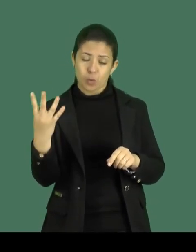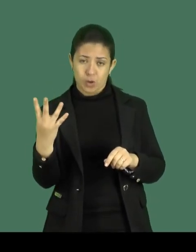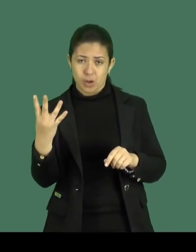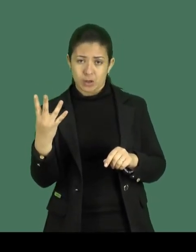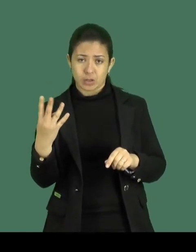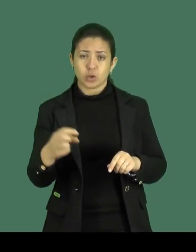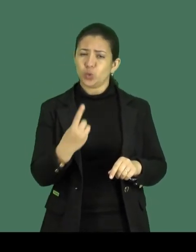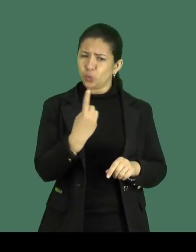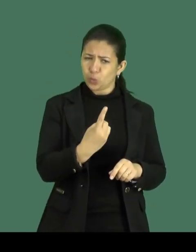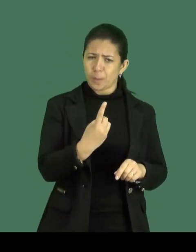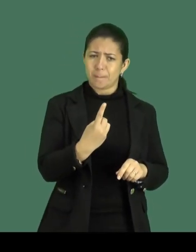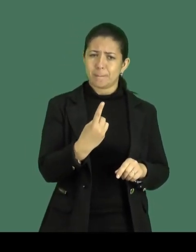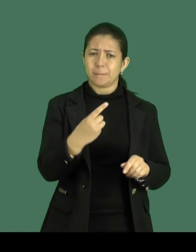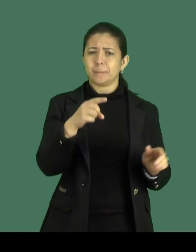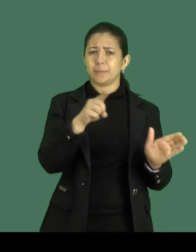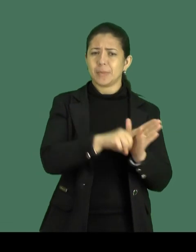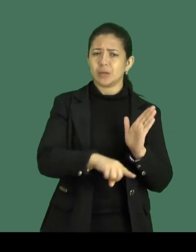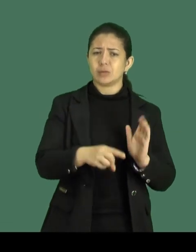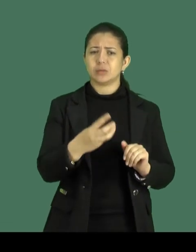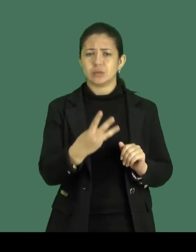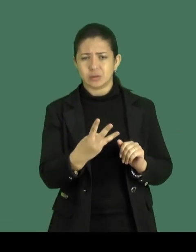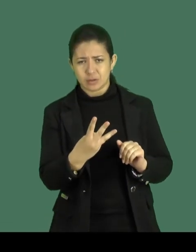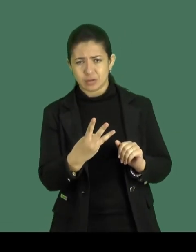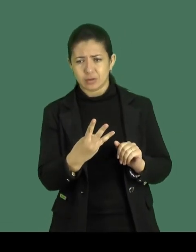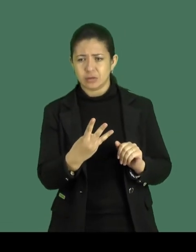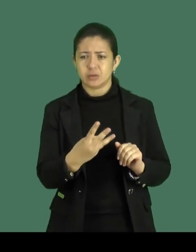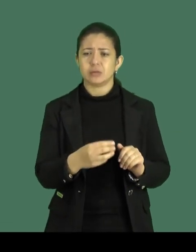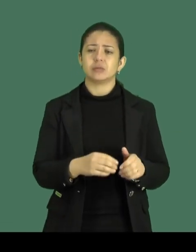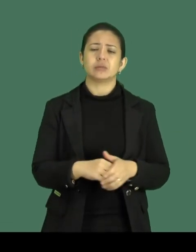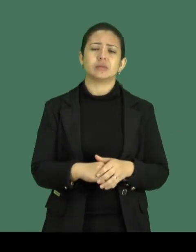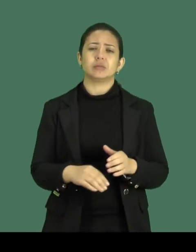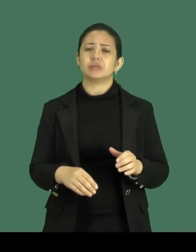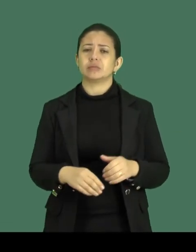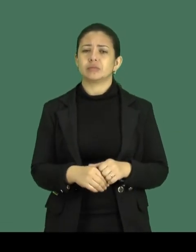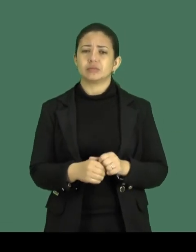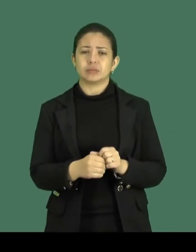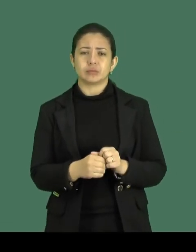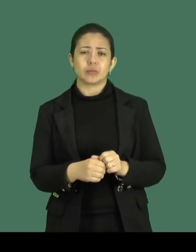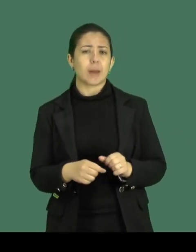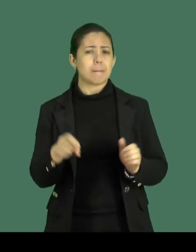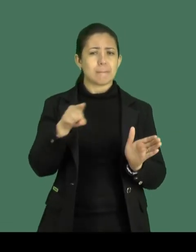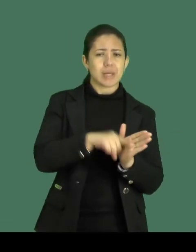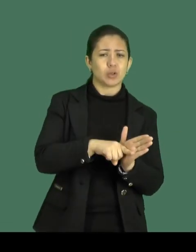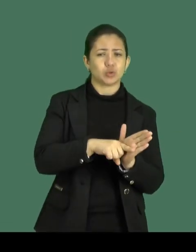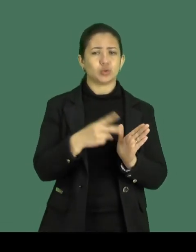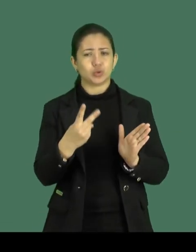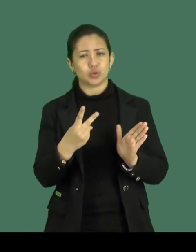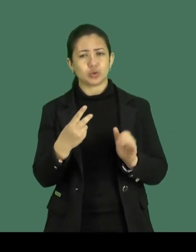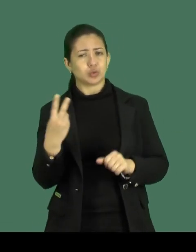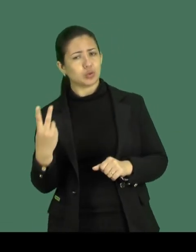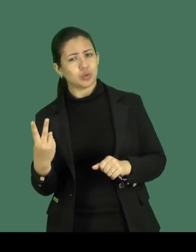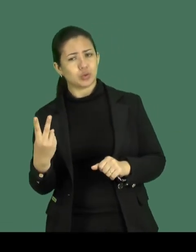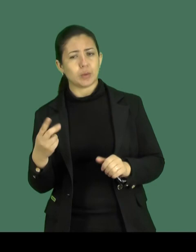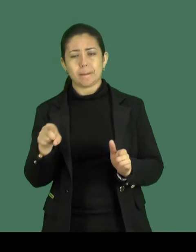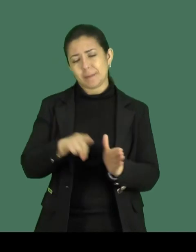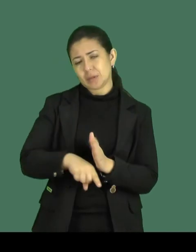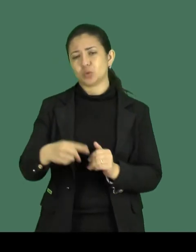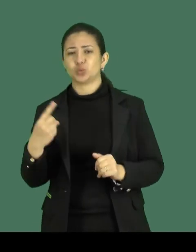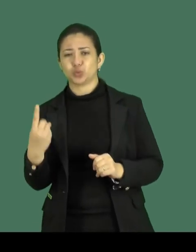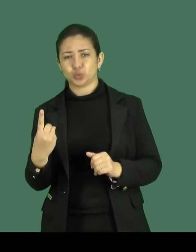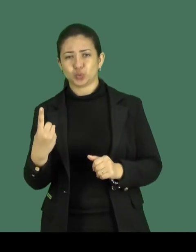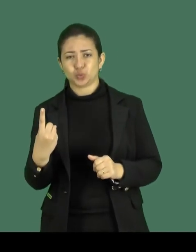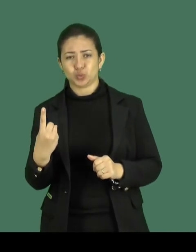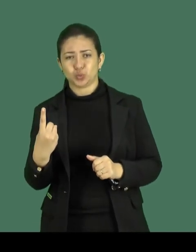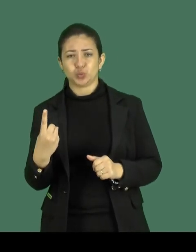2. 1 menos 3, lembra? Sinais diferentes, subtrai, dá o sinal do maior. Menos 2 por 2, menos